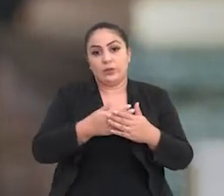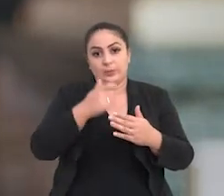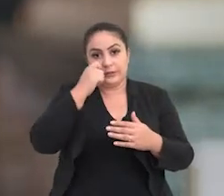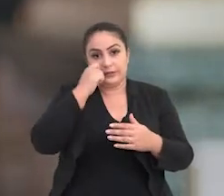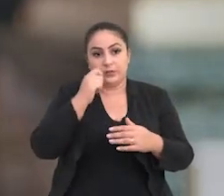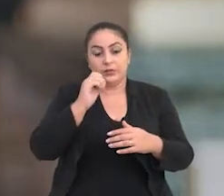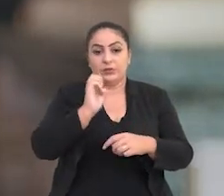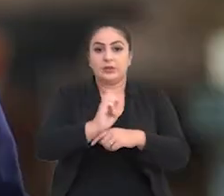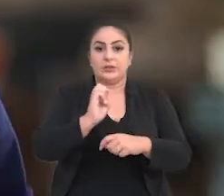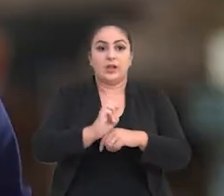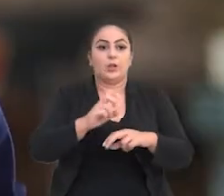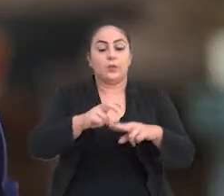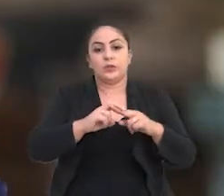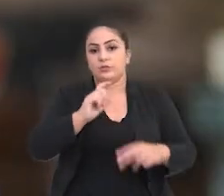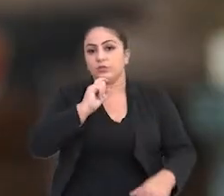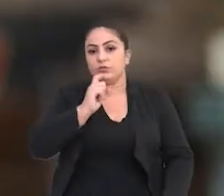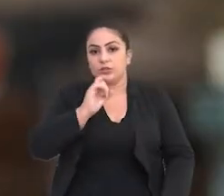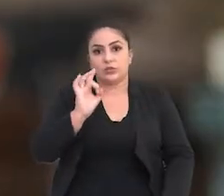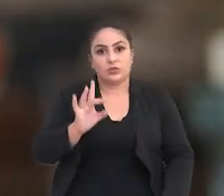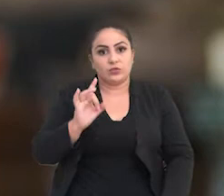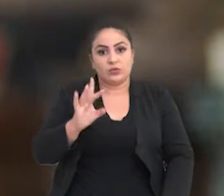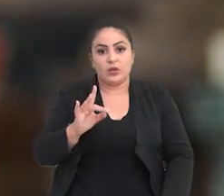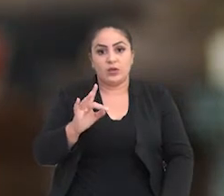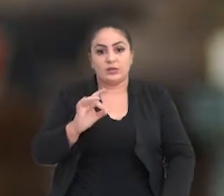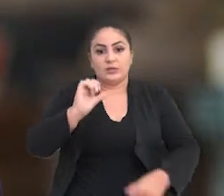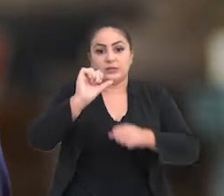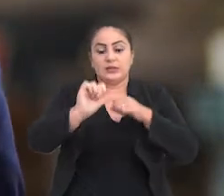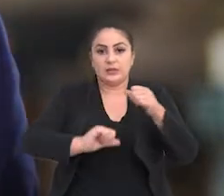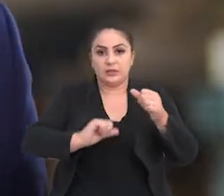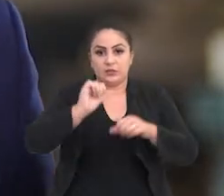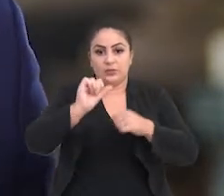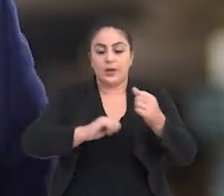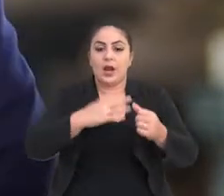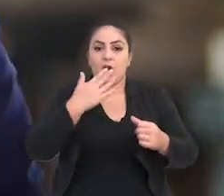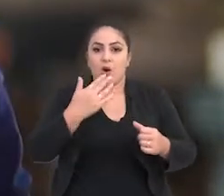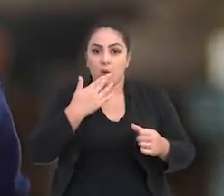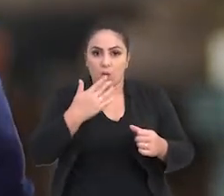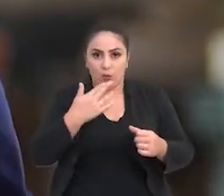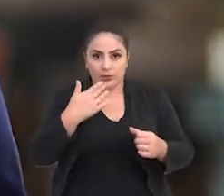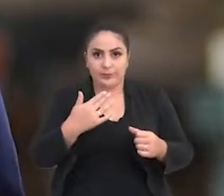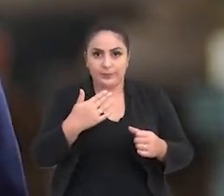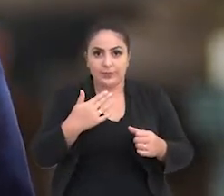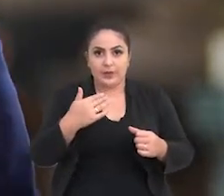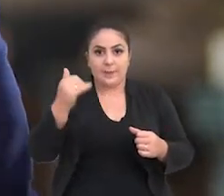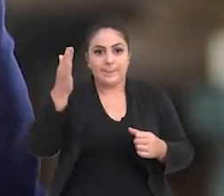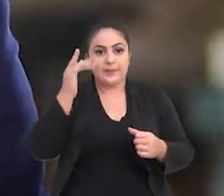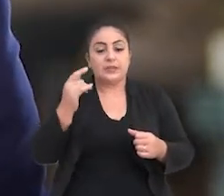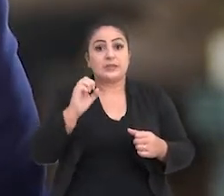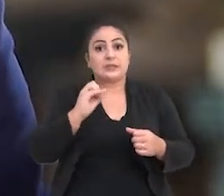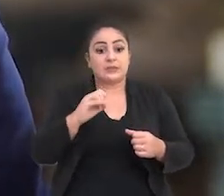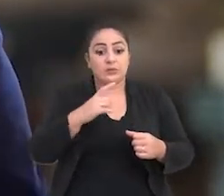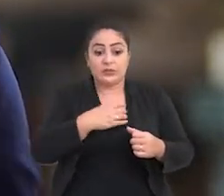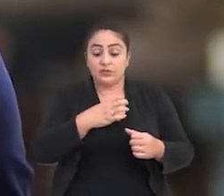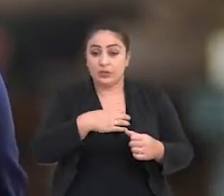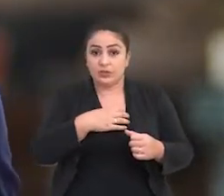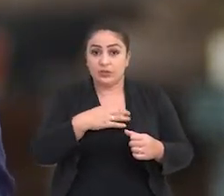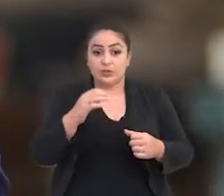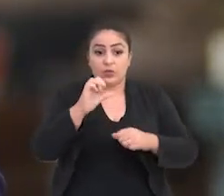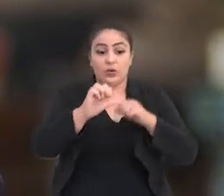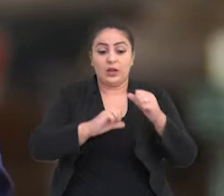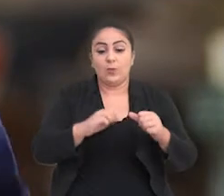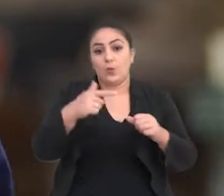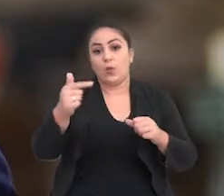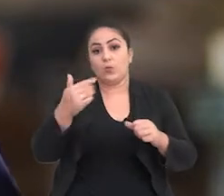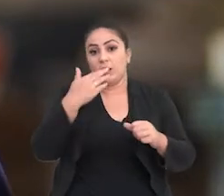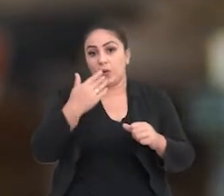aulas presenciais no estado. Então, não se trata apenas de transformar a cor da bandeira. Se fosse por isso, trocávamos as cores